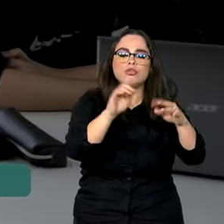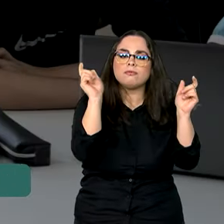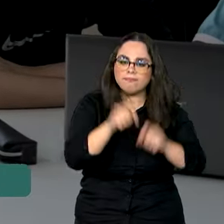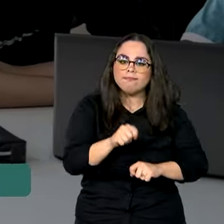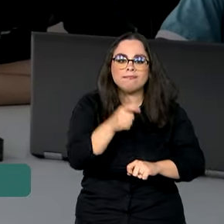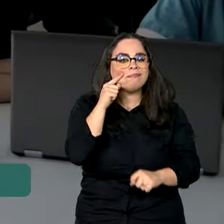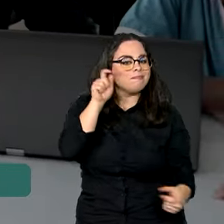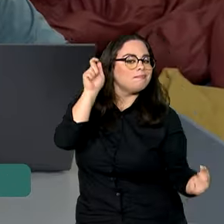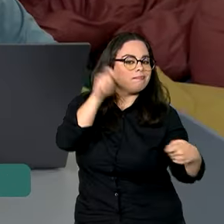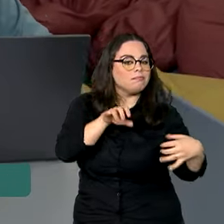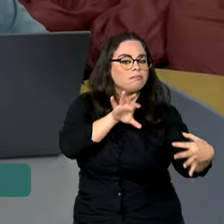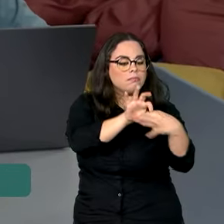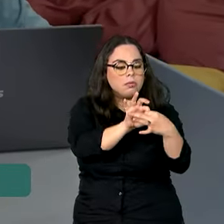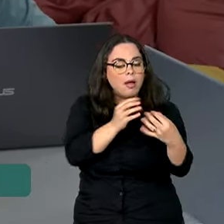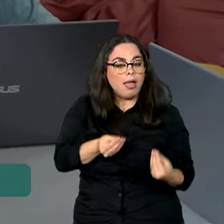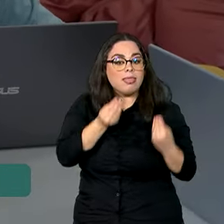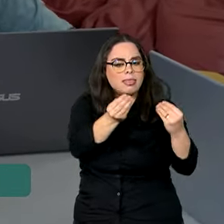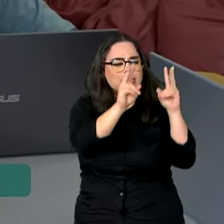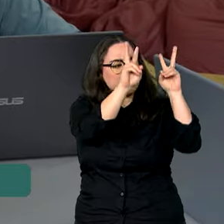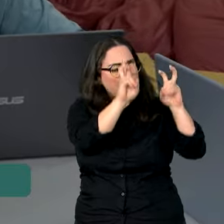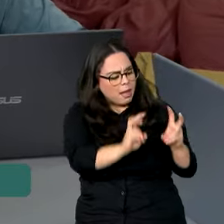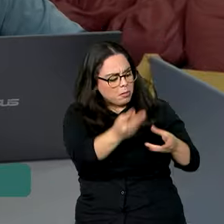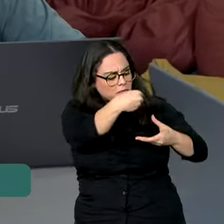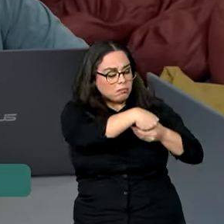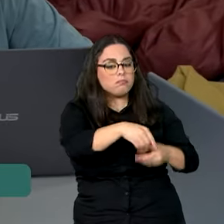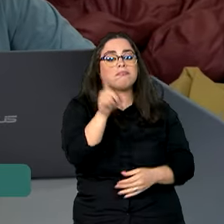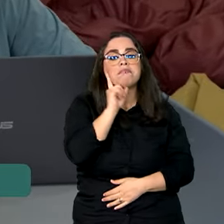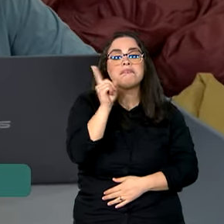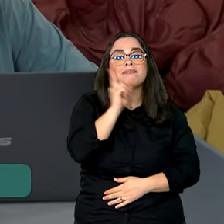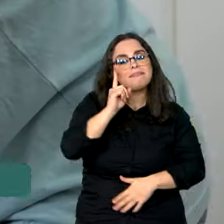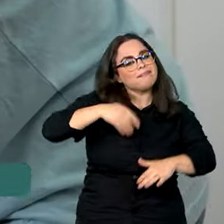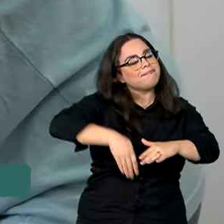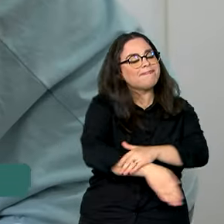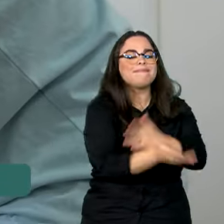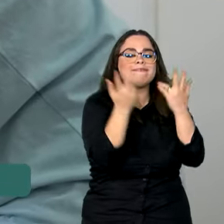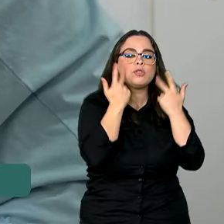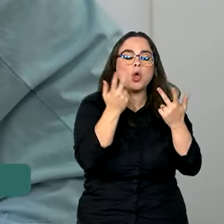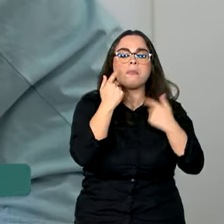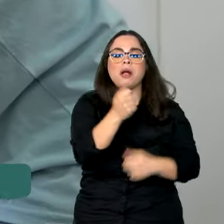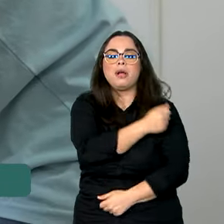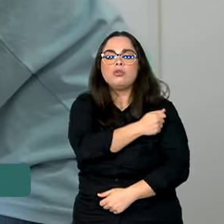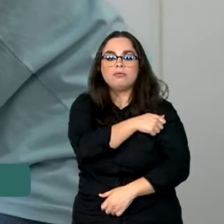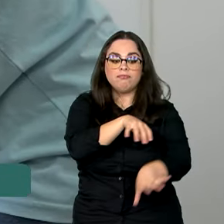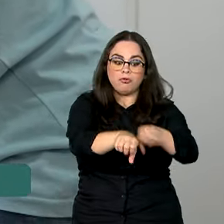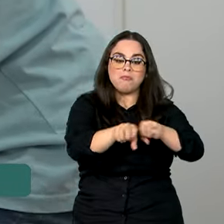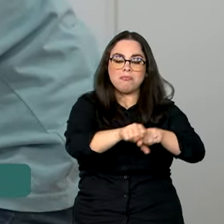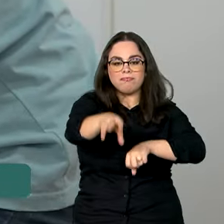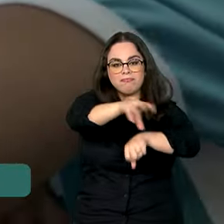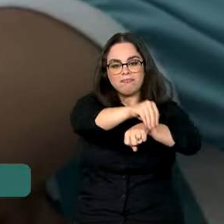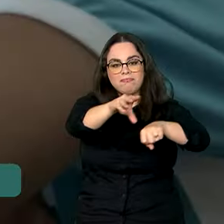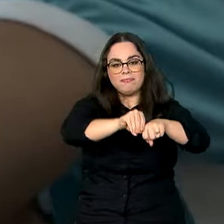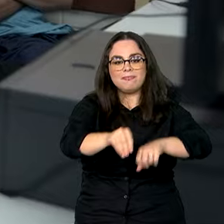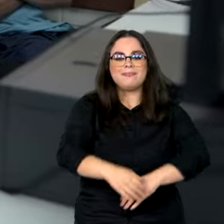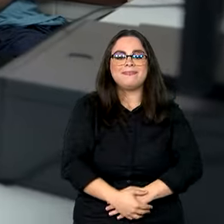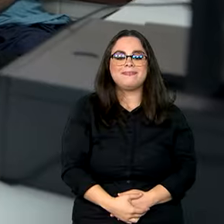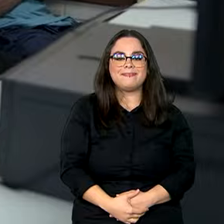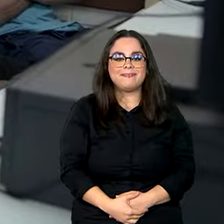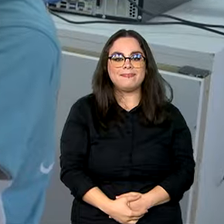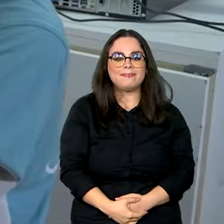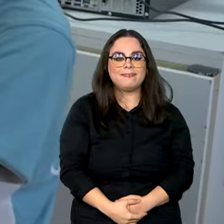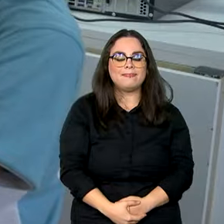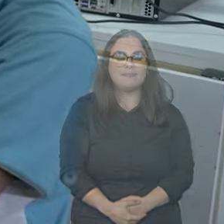possa, inclusive, trazer essa temática para o dia a dia dos estudantes, de uma maneira formativa.